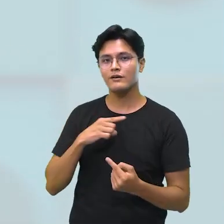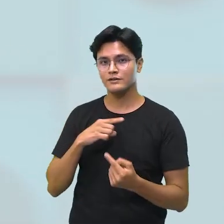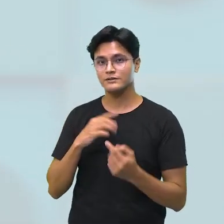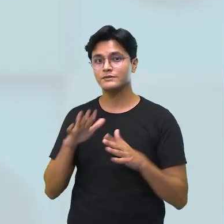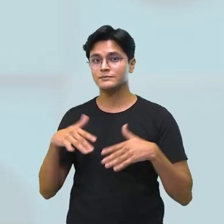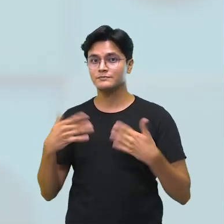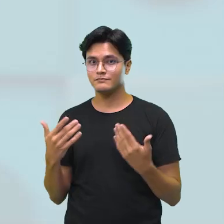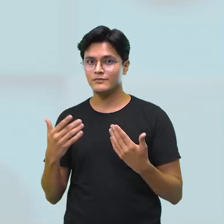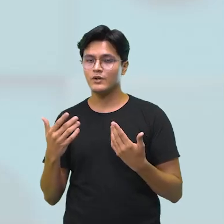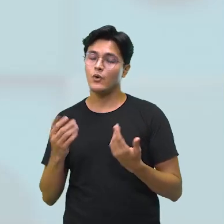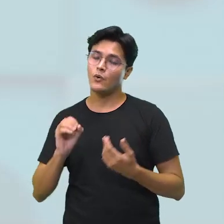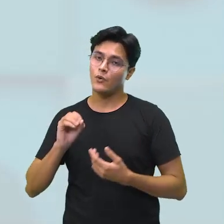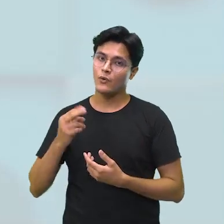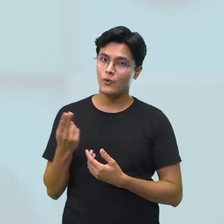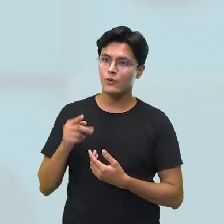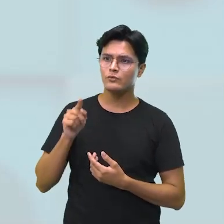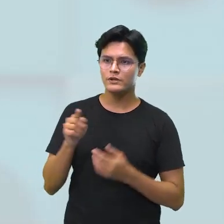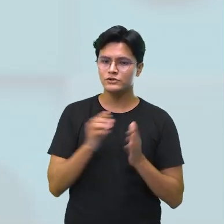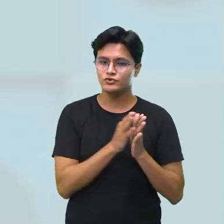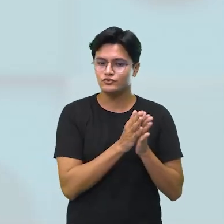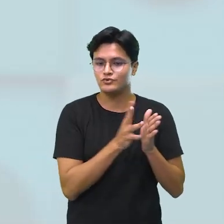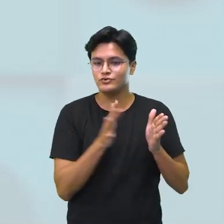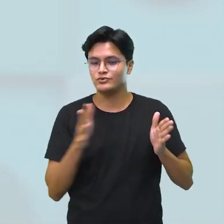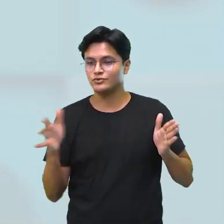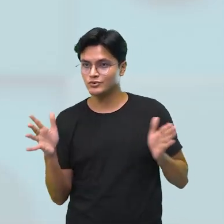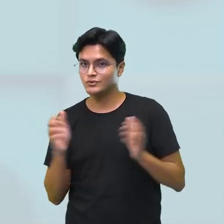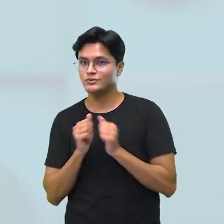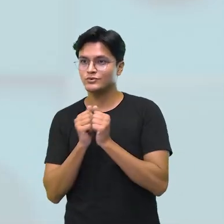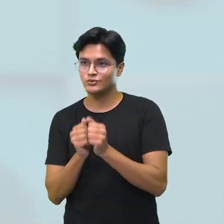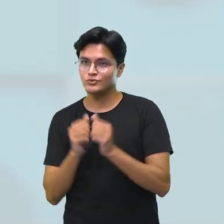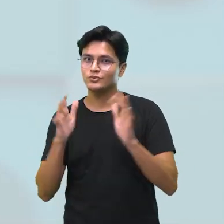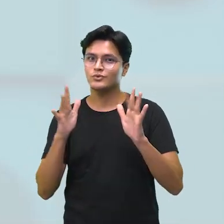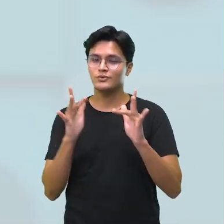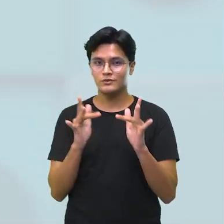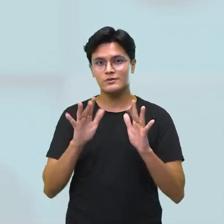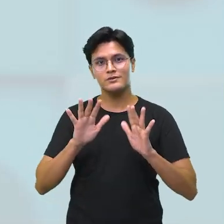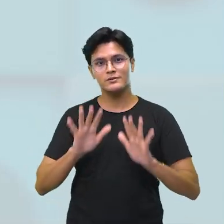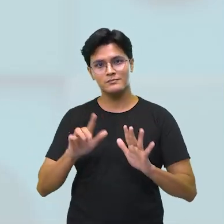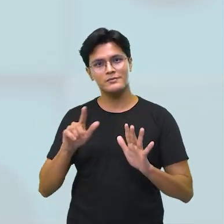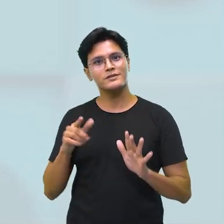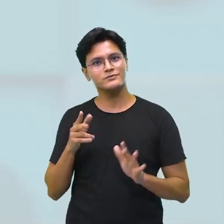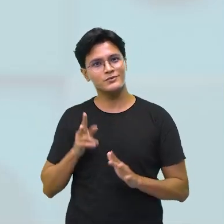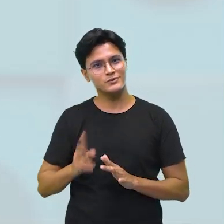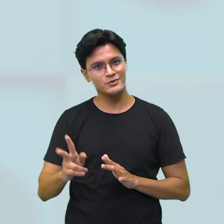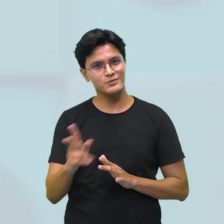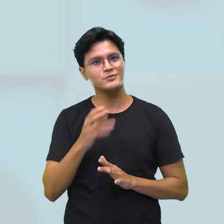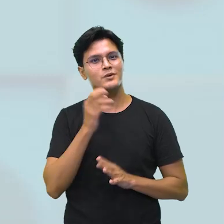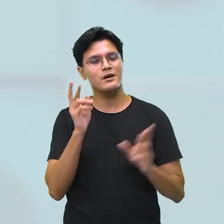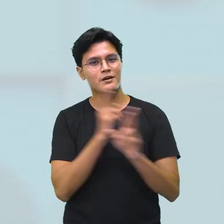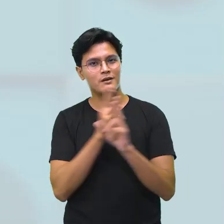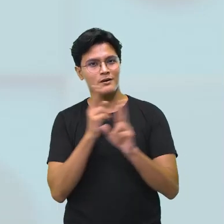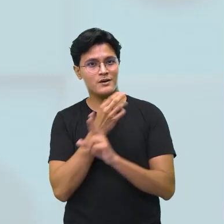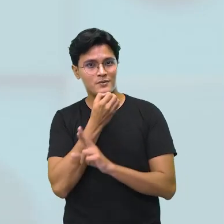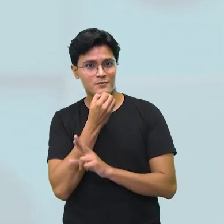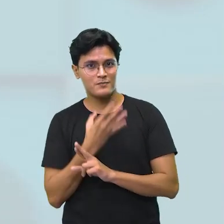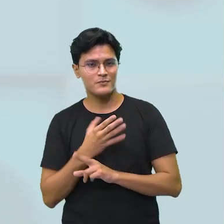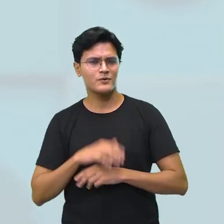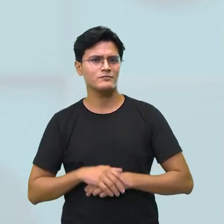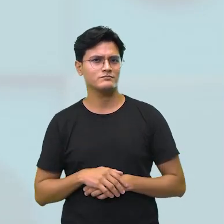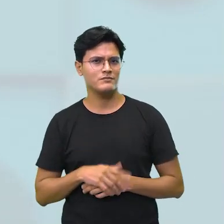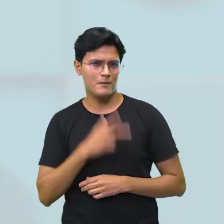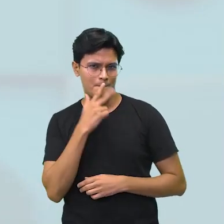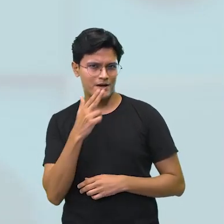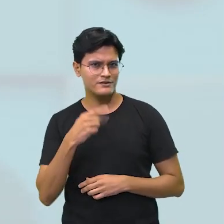né, de conseguir sempre estar se comunicando. Então são observações que eu gosto de fazer, né? Parece assim que eu sou fofoqueira,